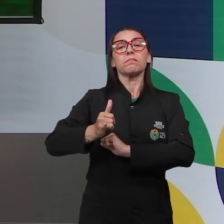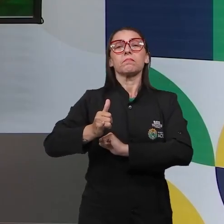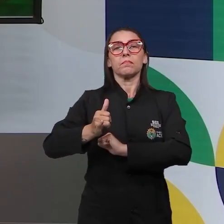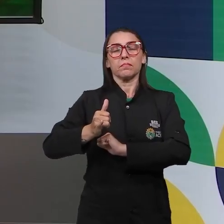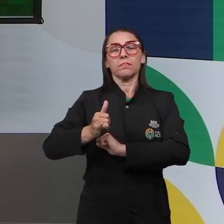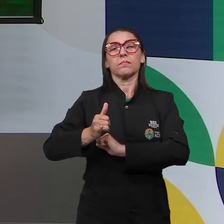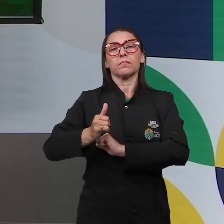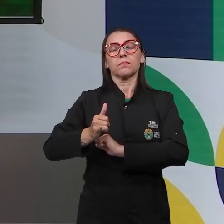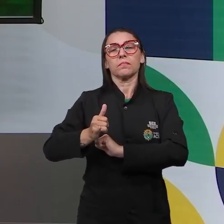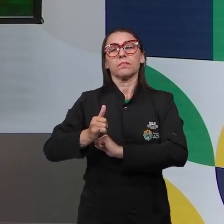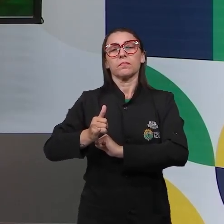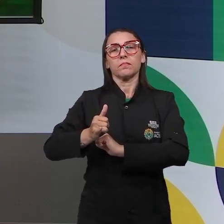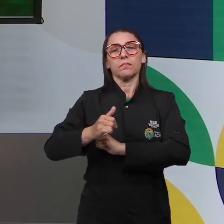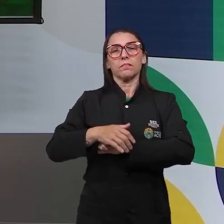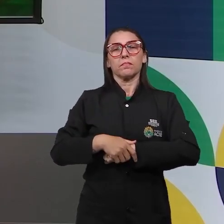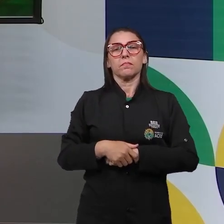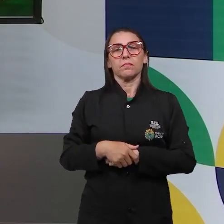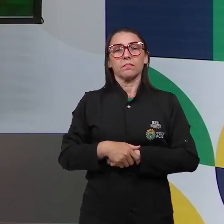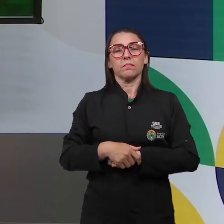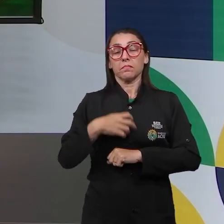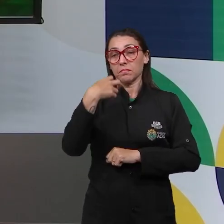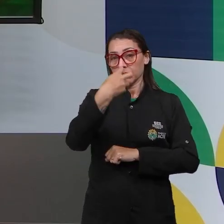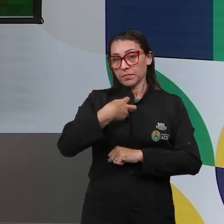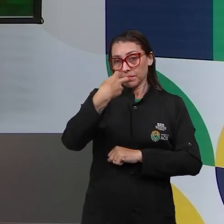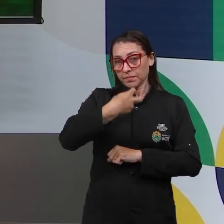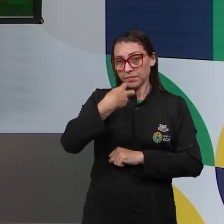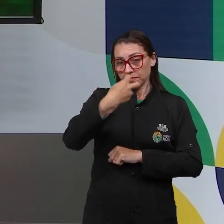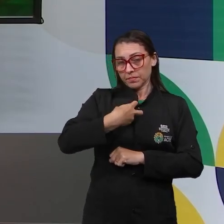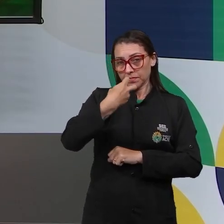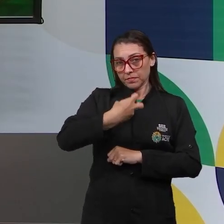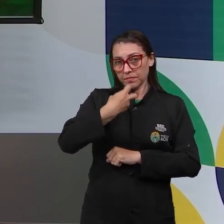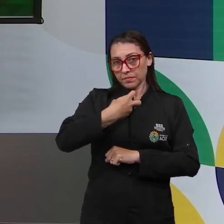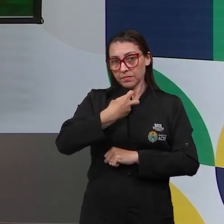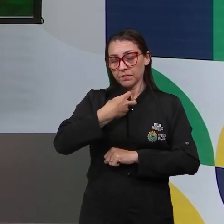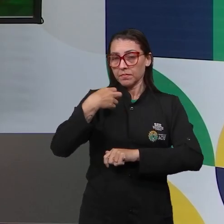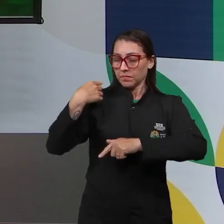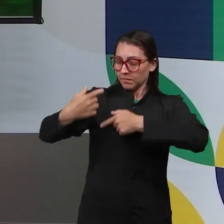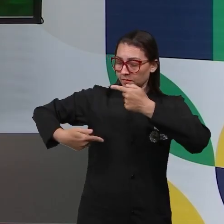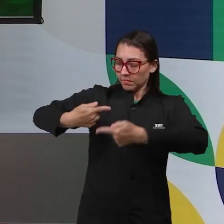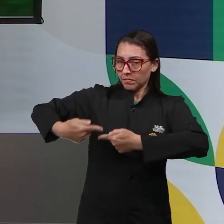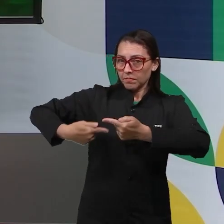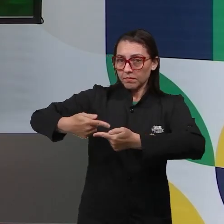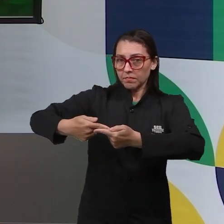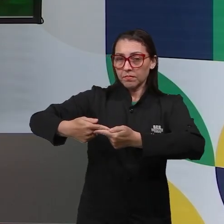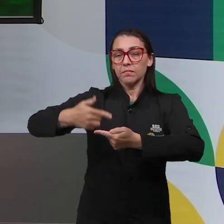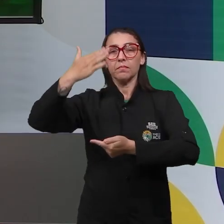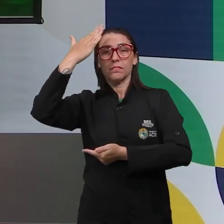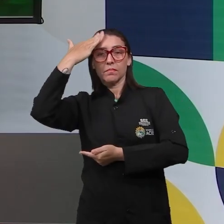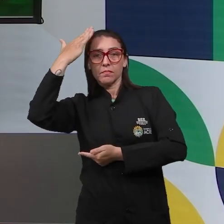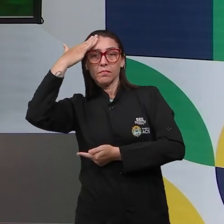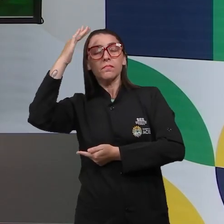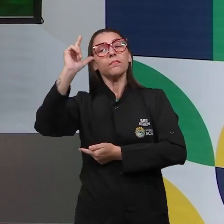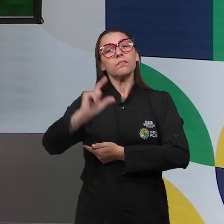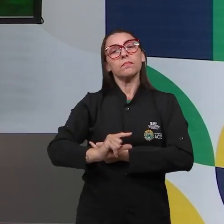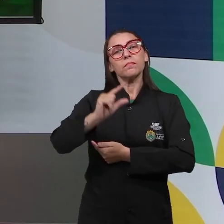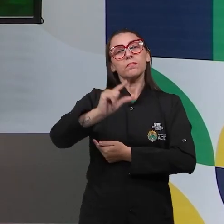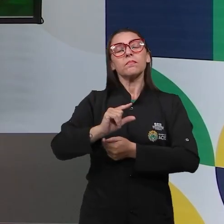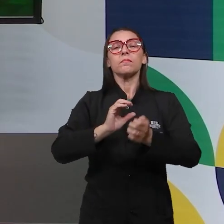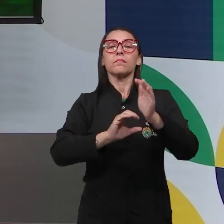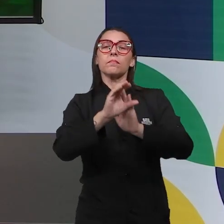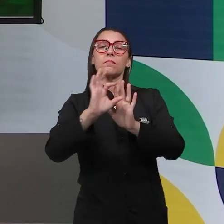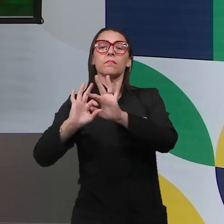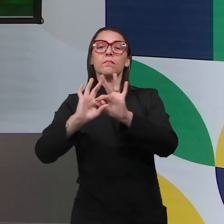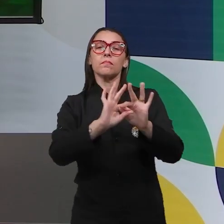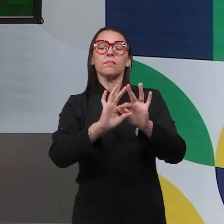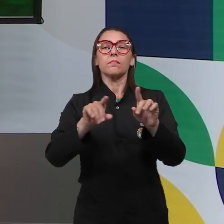transmitem da maneira oralizada, transmite entre gerações. Nós vamos entender um pouco desse contexto e